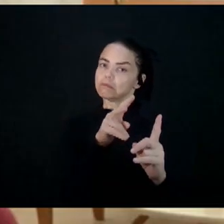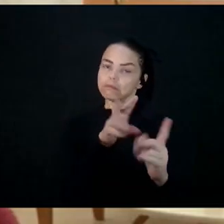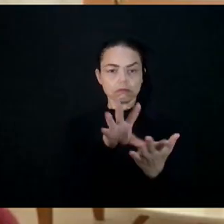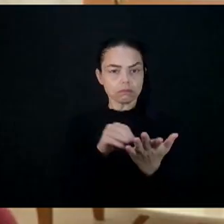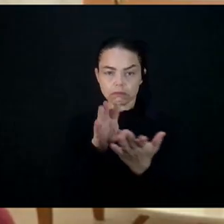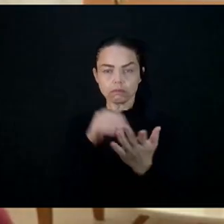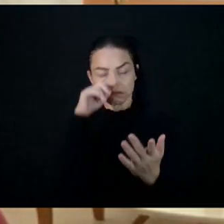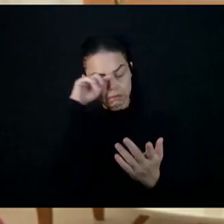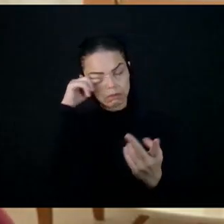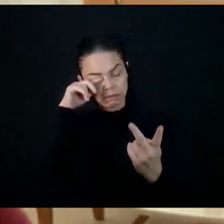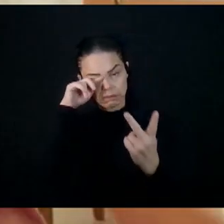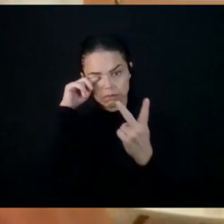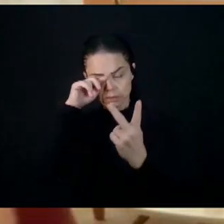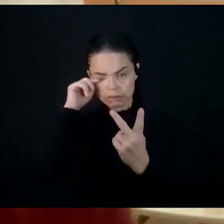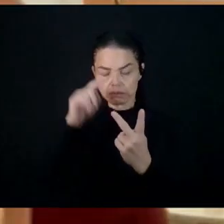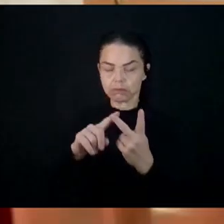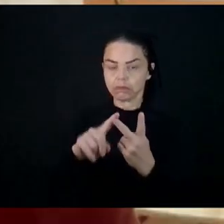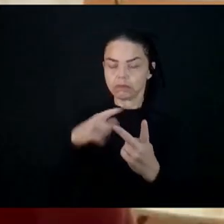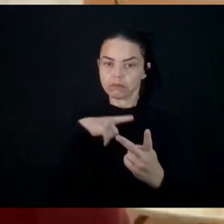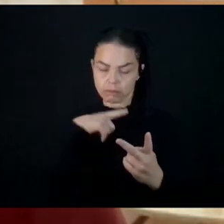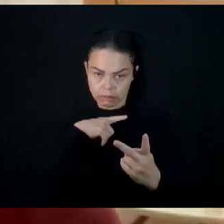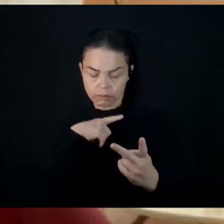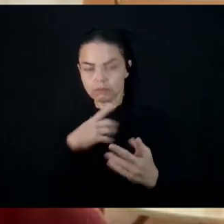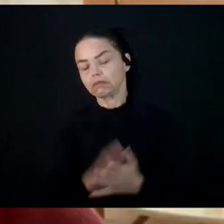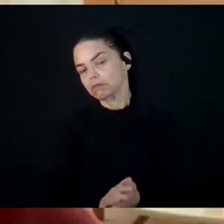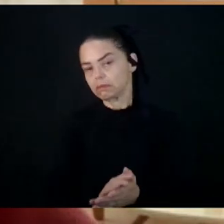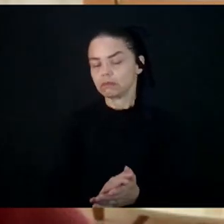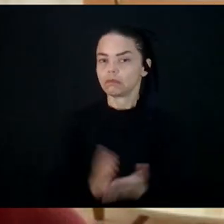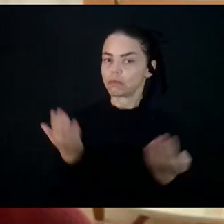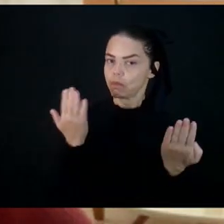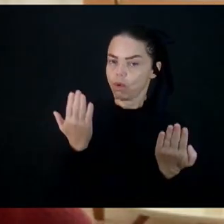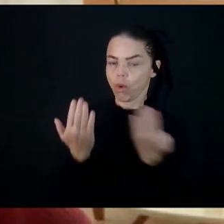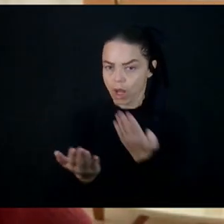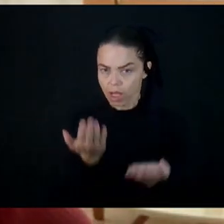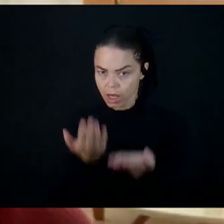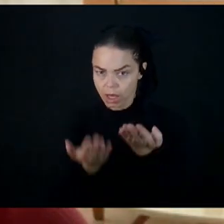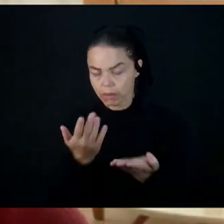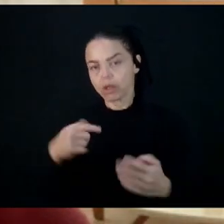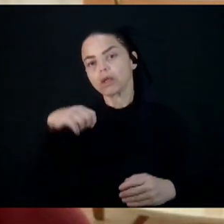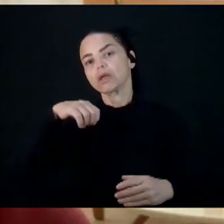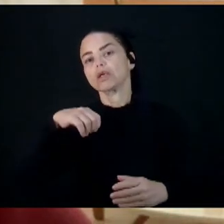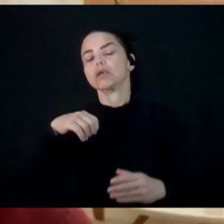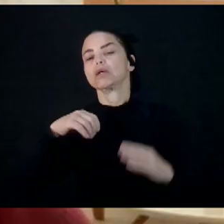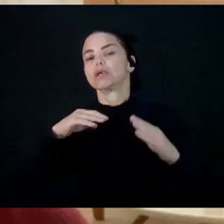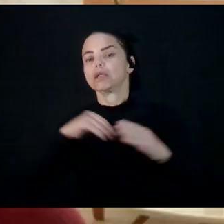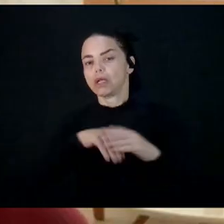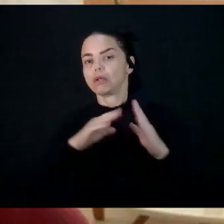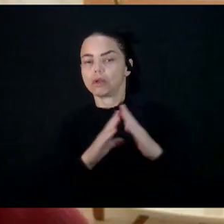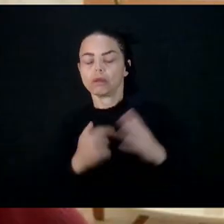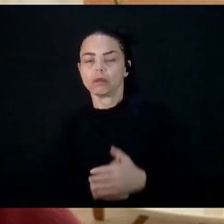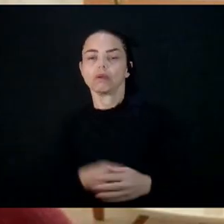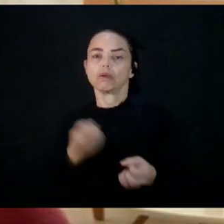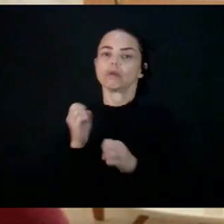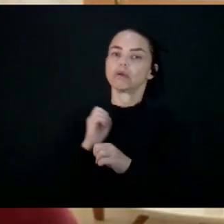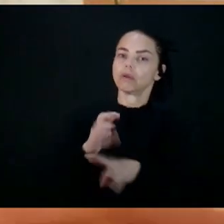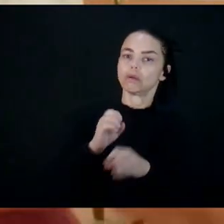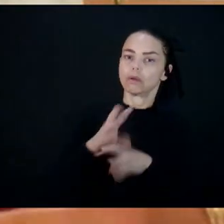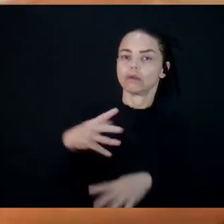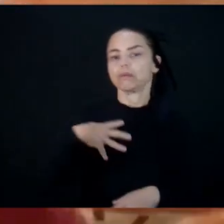coisa bom, se eu tenho a moderação dentro de casa, eu preciso instruir o meu filho,